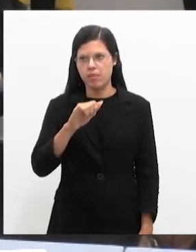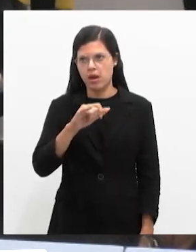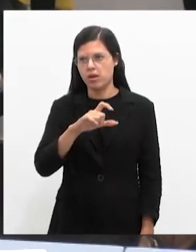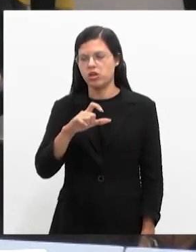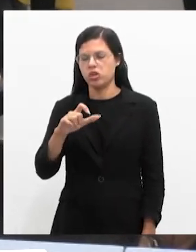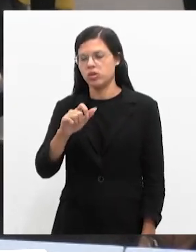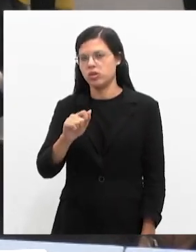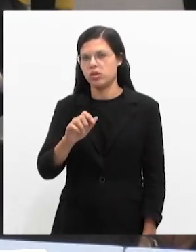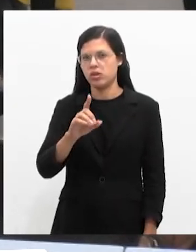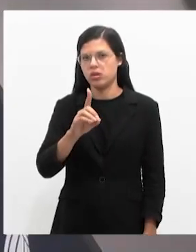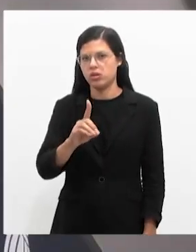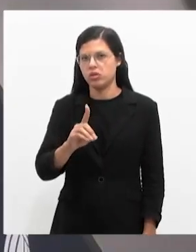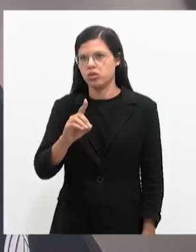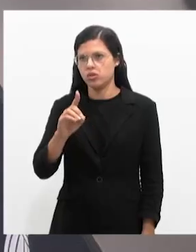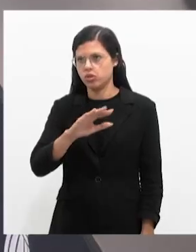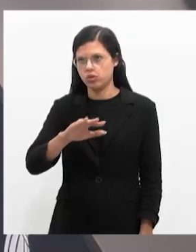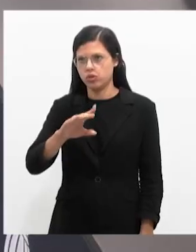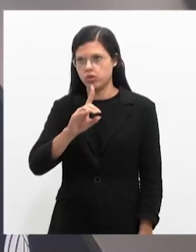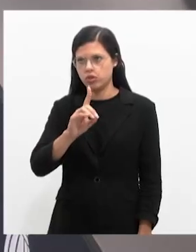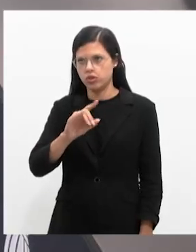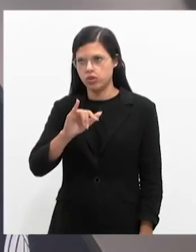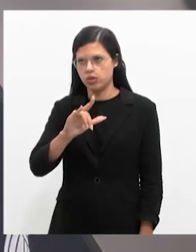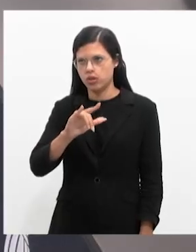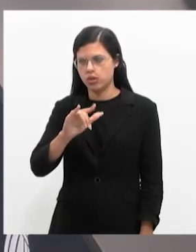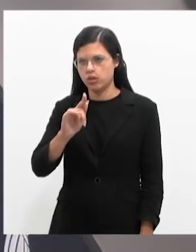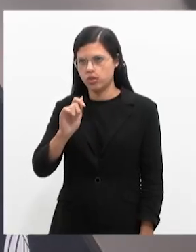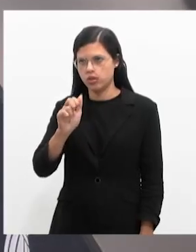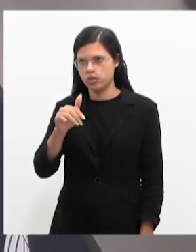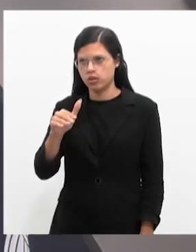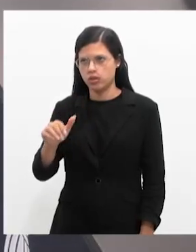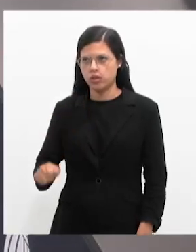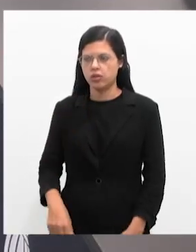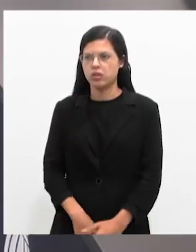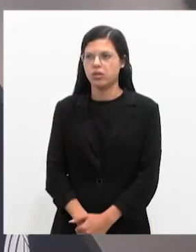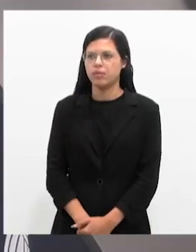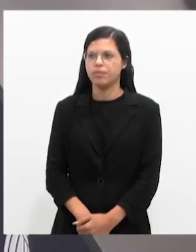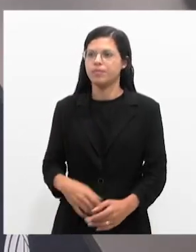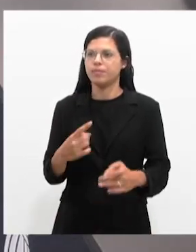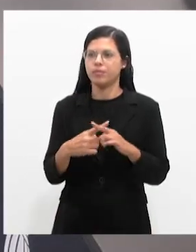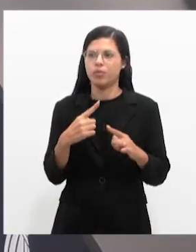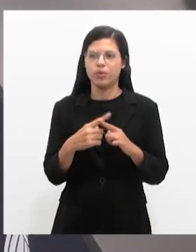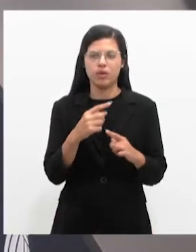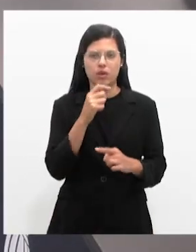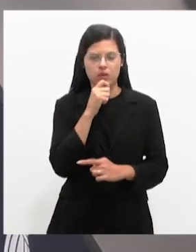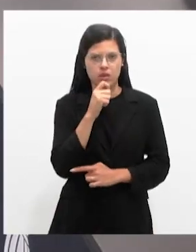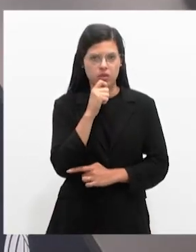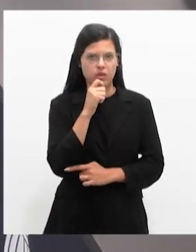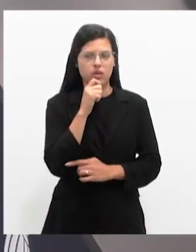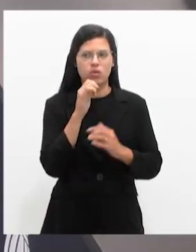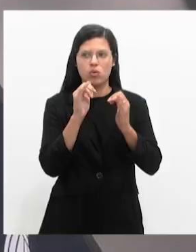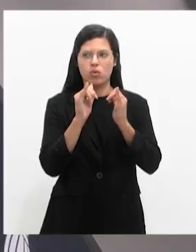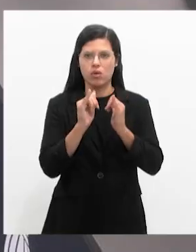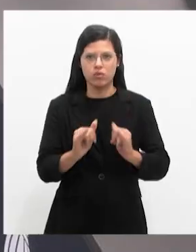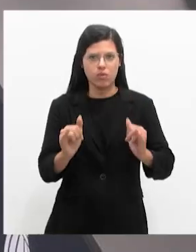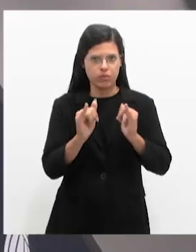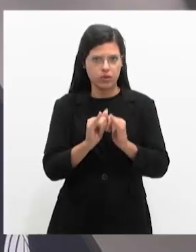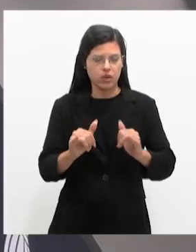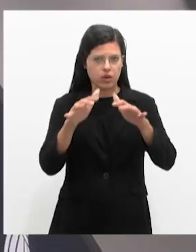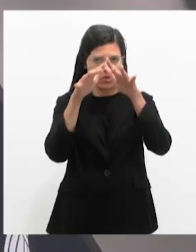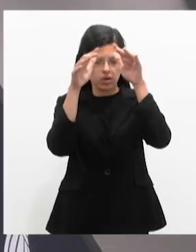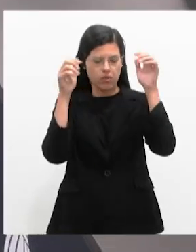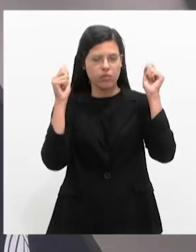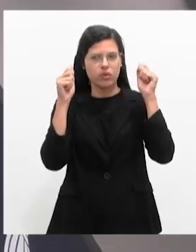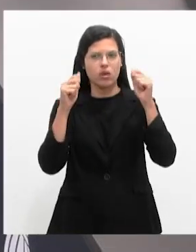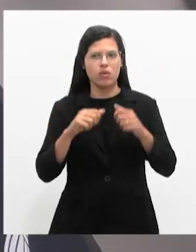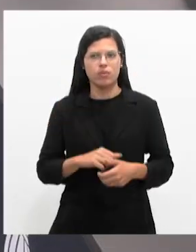pauta, porque não foi comunicado ainda ao tribunal. Se tivesse sido, não está